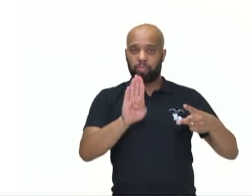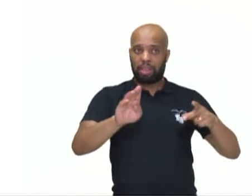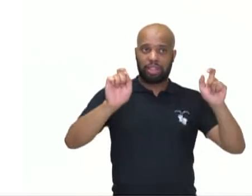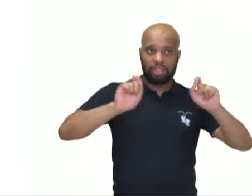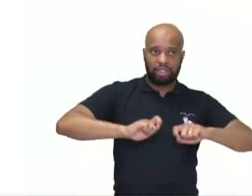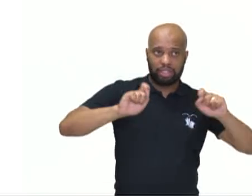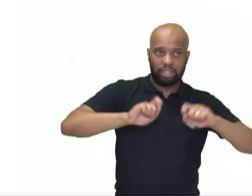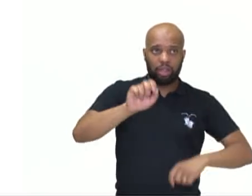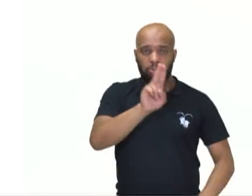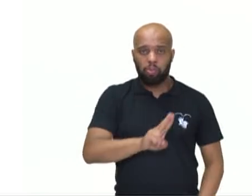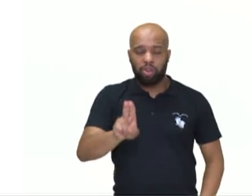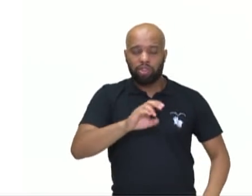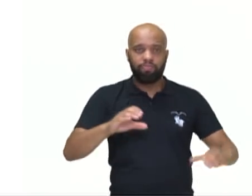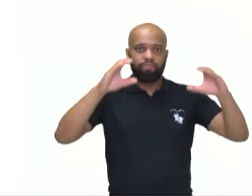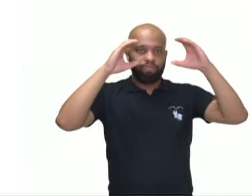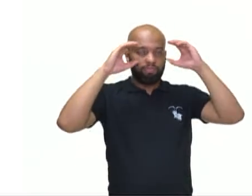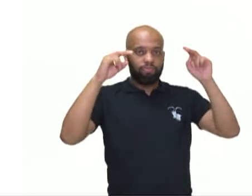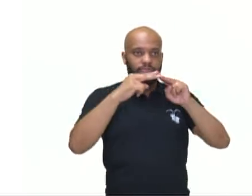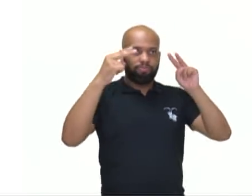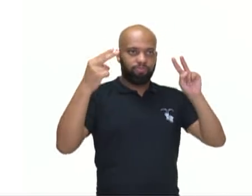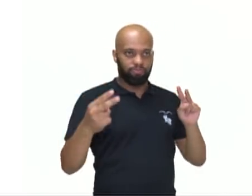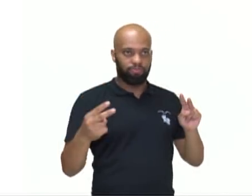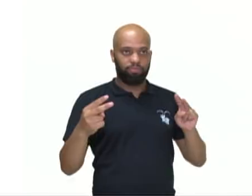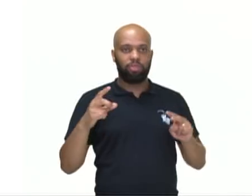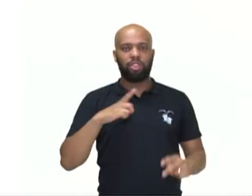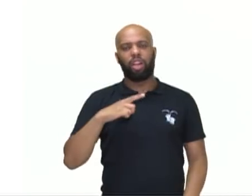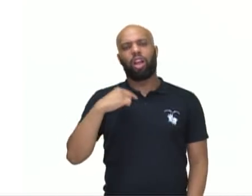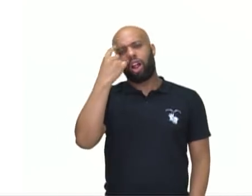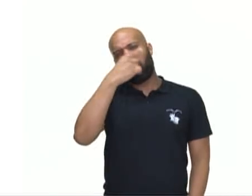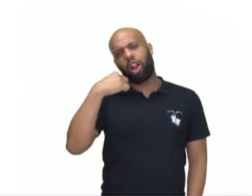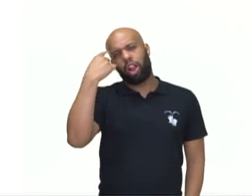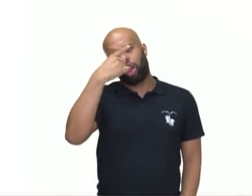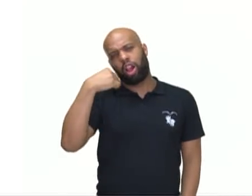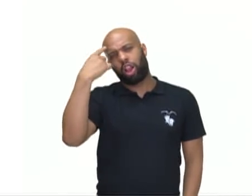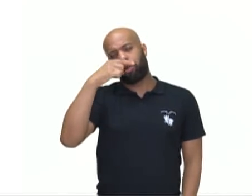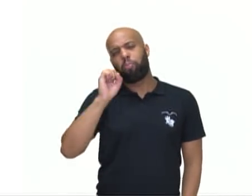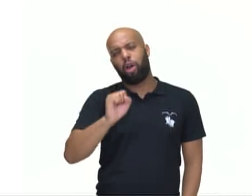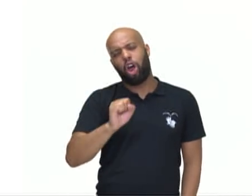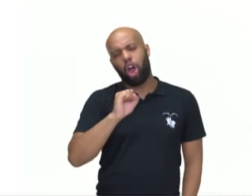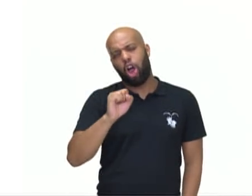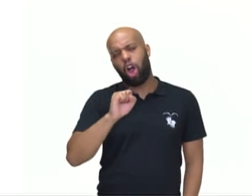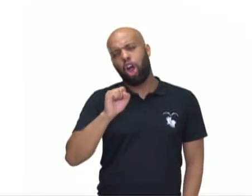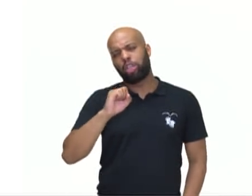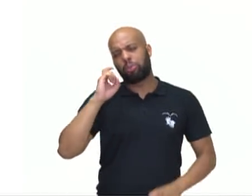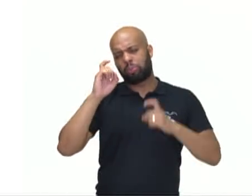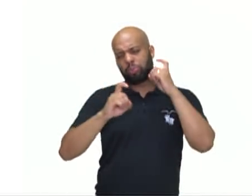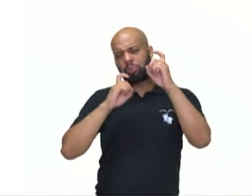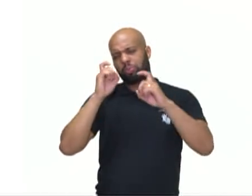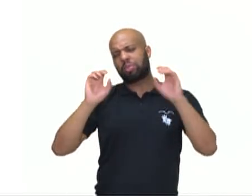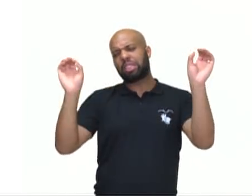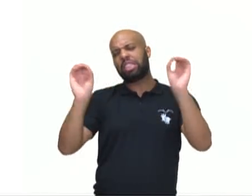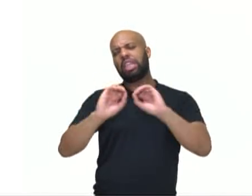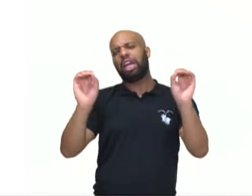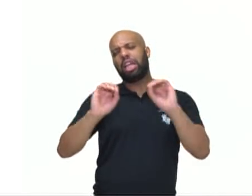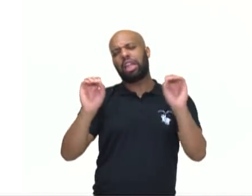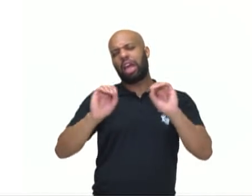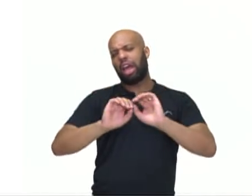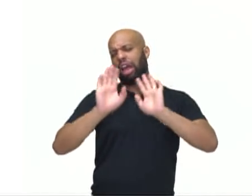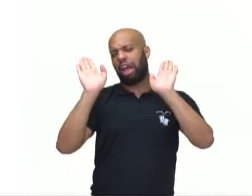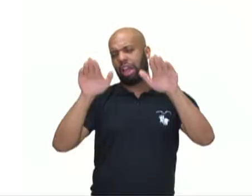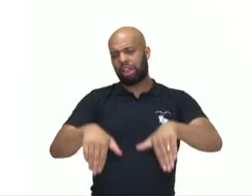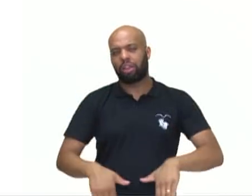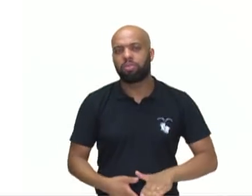Podemos utilizar óculos de realidade virtual por longos períodos sem se preocupar com nenhuma moderação nesse